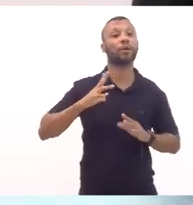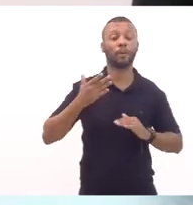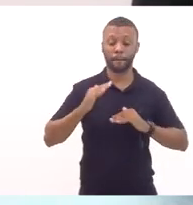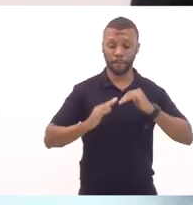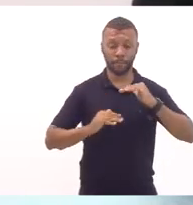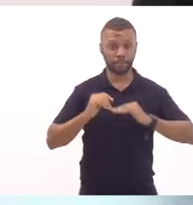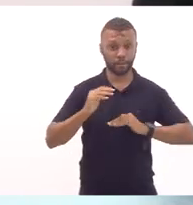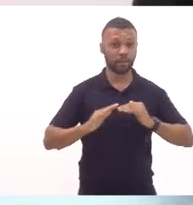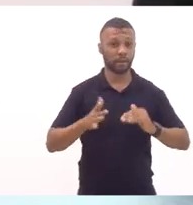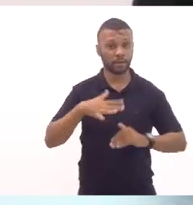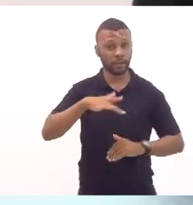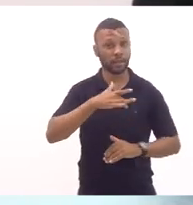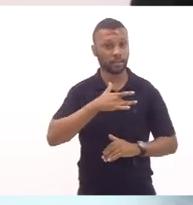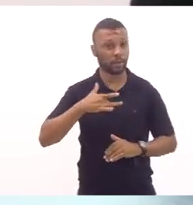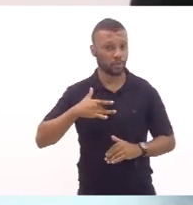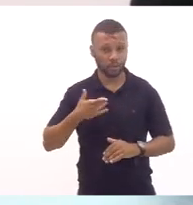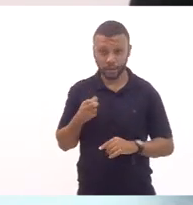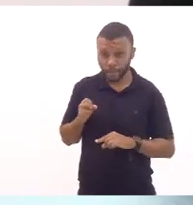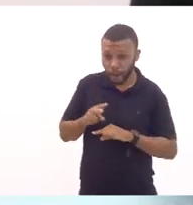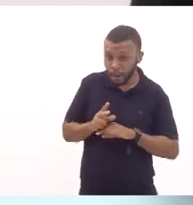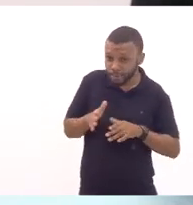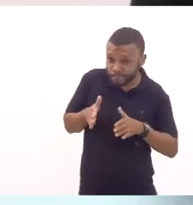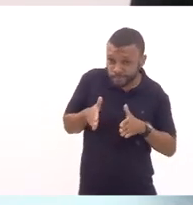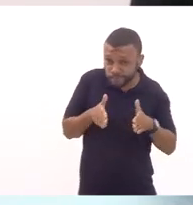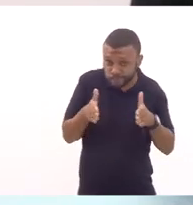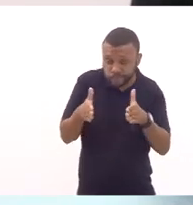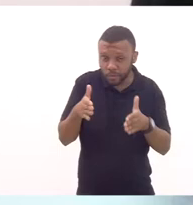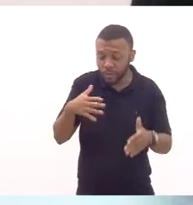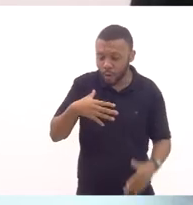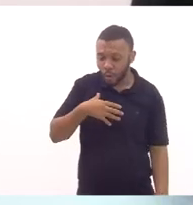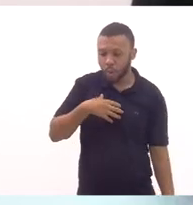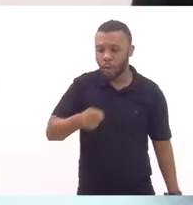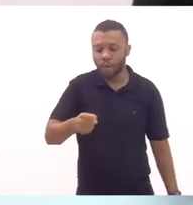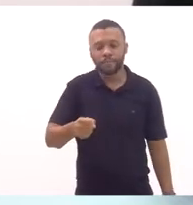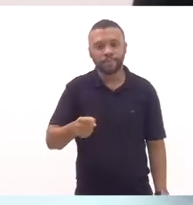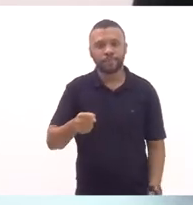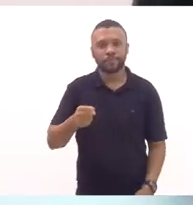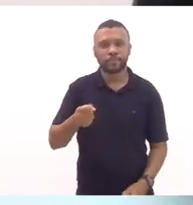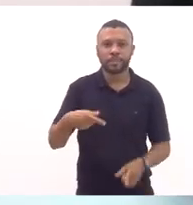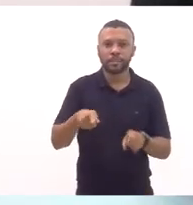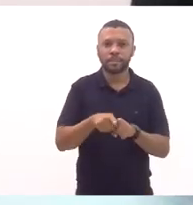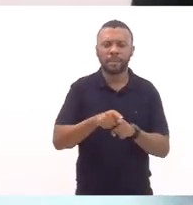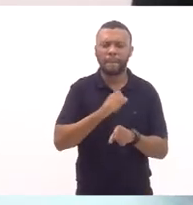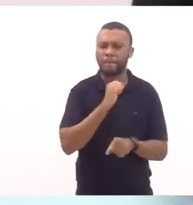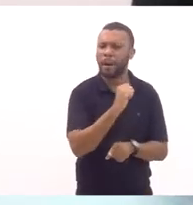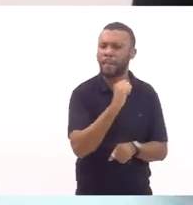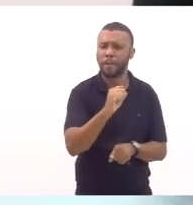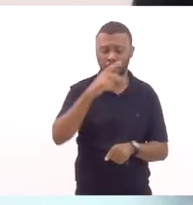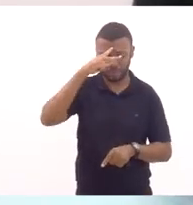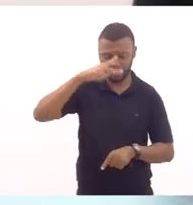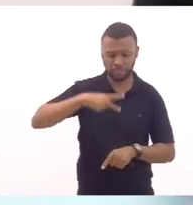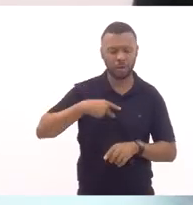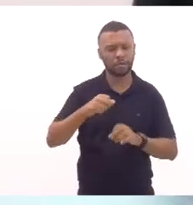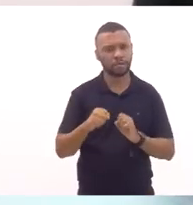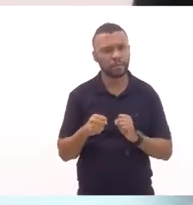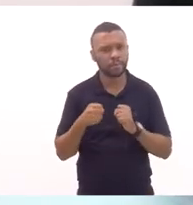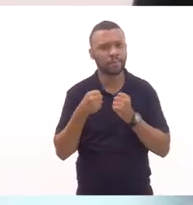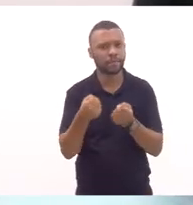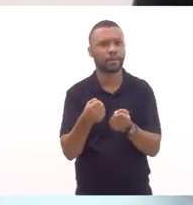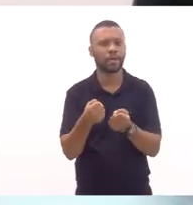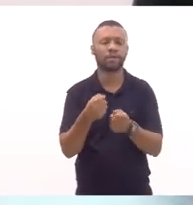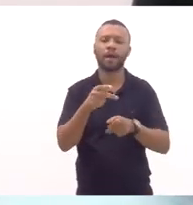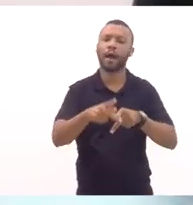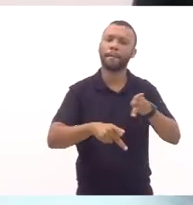eles ingressaram por um caminho suicida e homicida. Quase, né, se mataram defendendo, né,